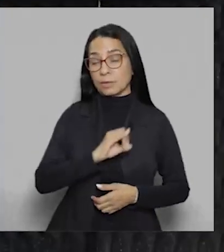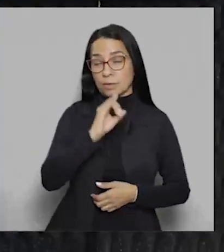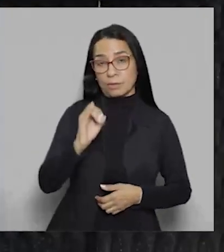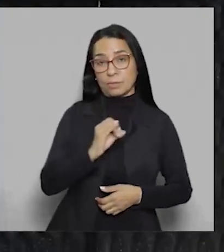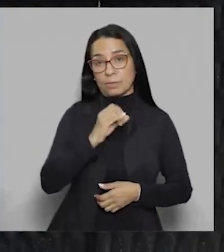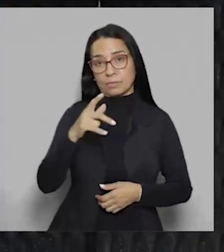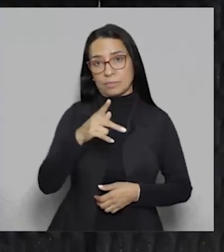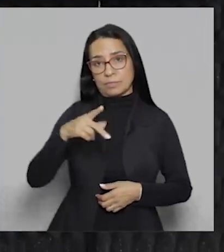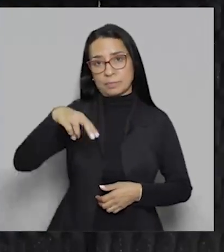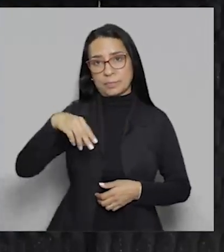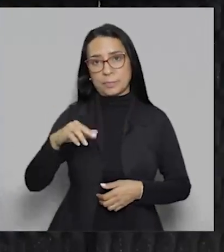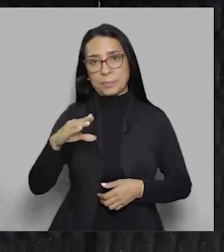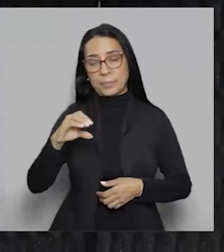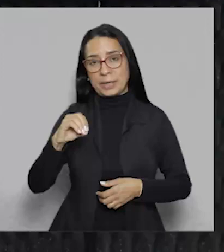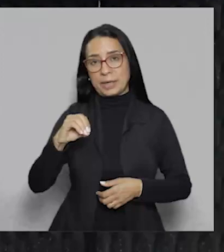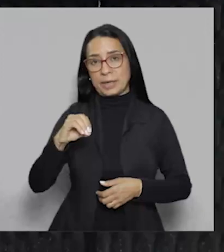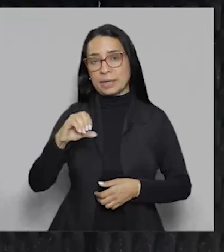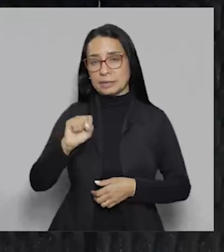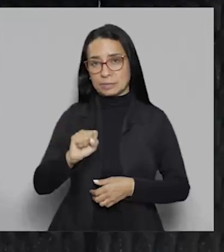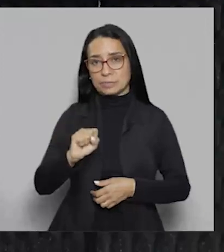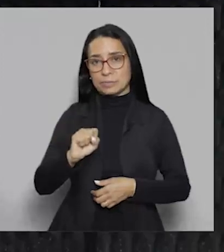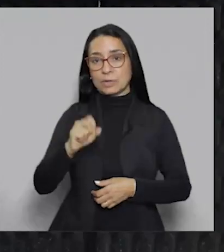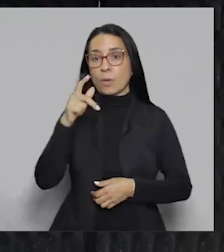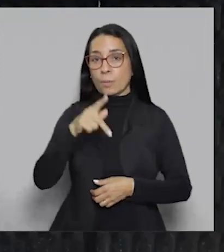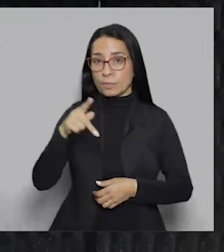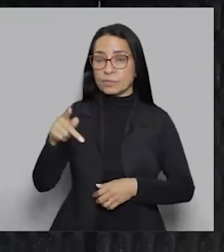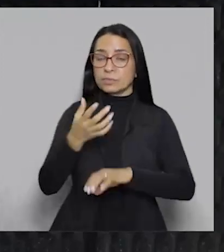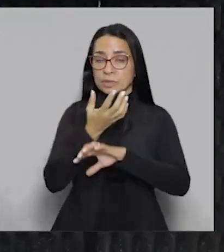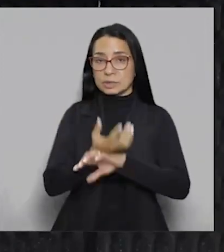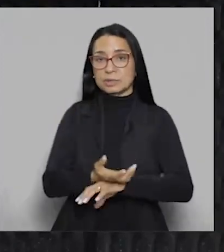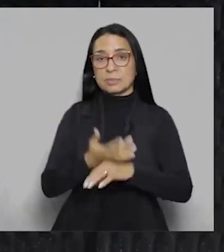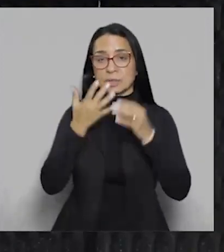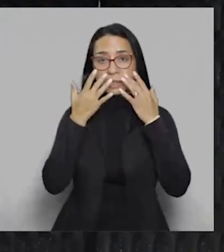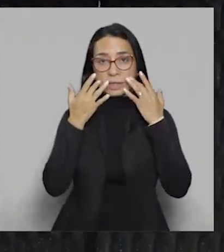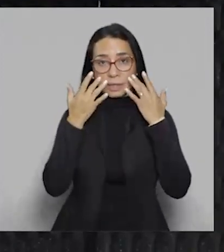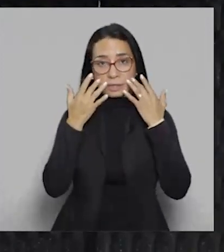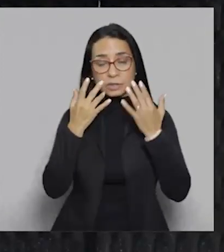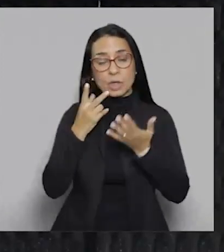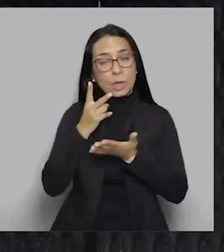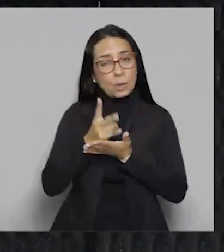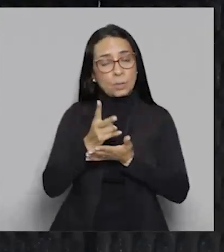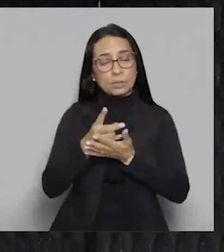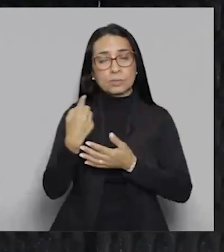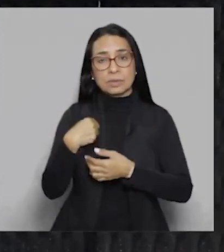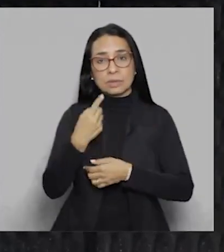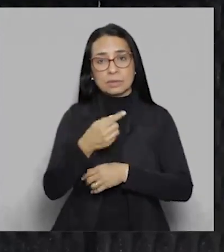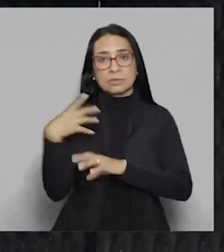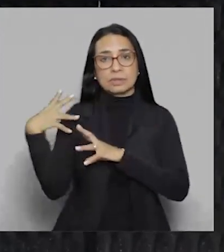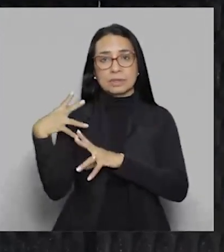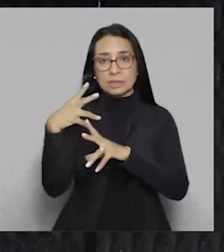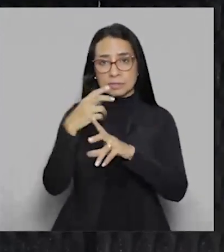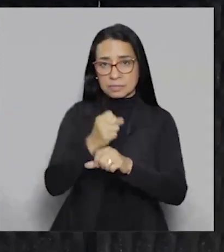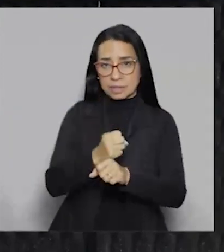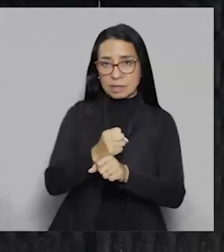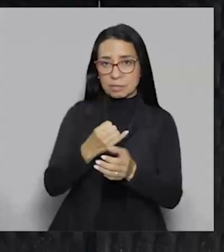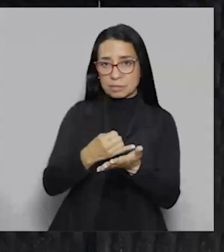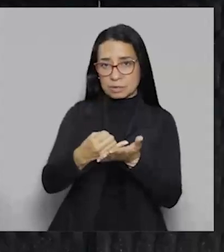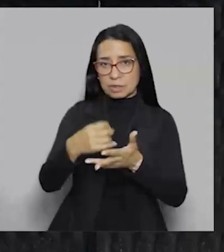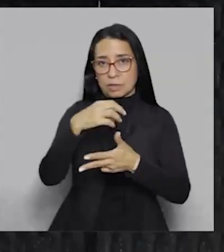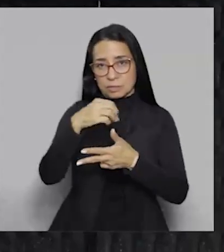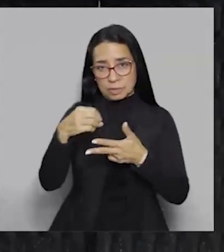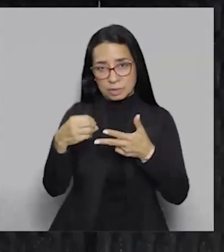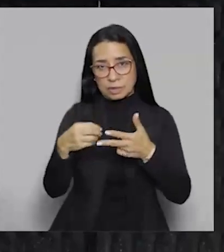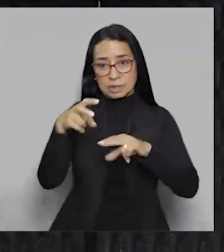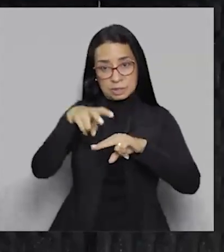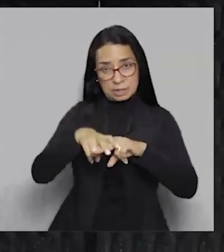Olá, gente, professor Marcos Domingues, professor de arte, e a gente vai continuar nossa revisão inicial para o Enem. Eu estou sentado aqui porque eu estou com o pé direito